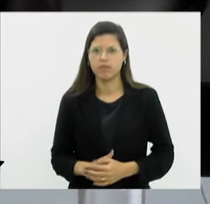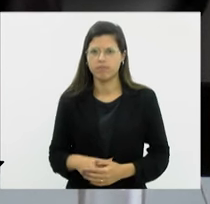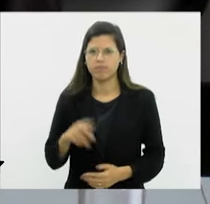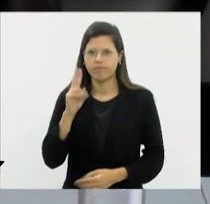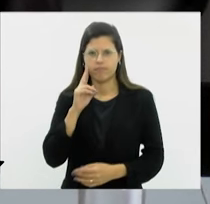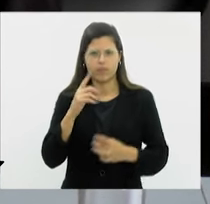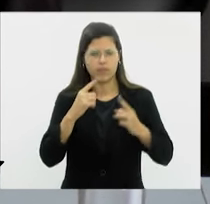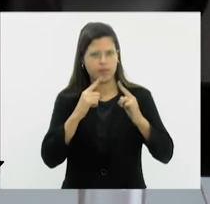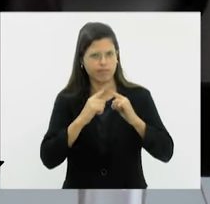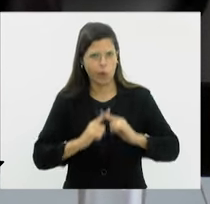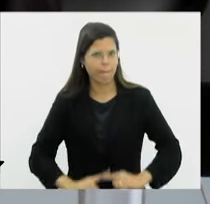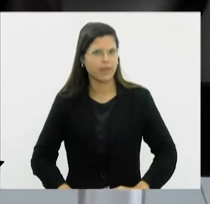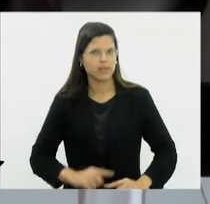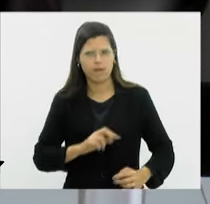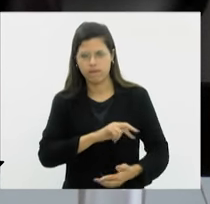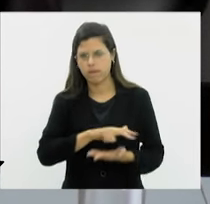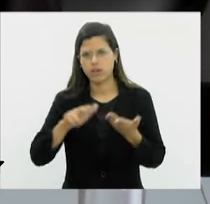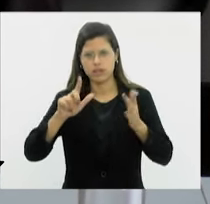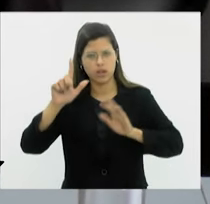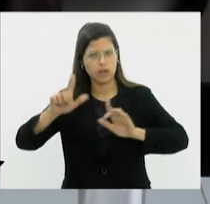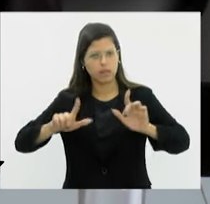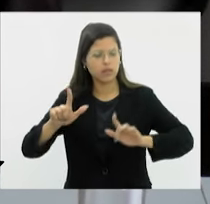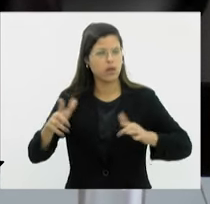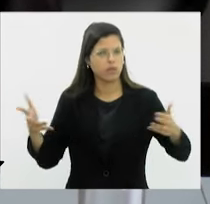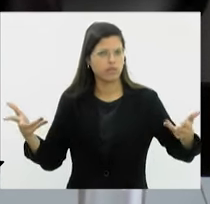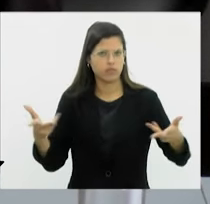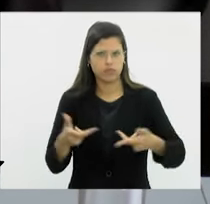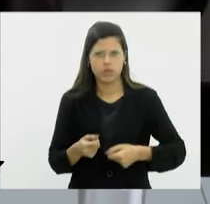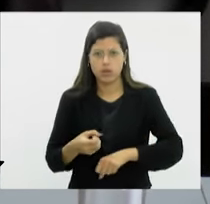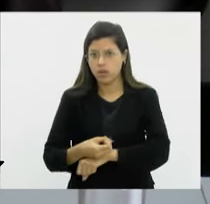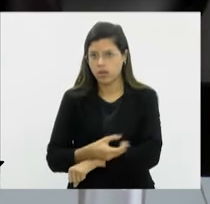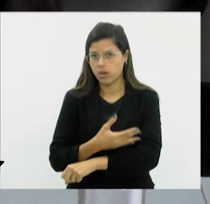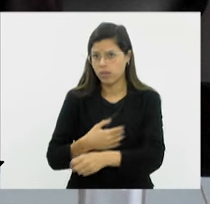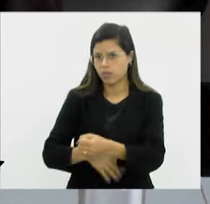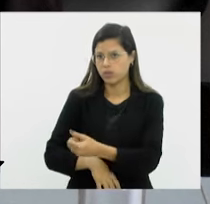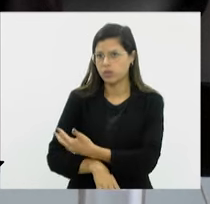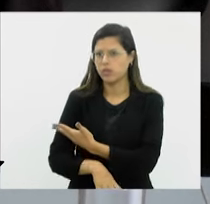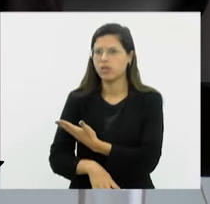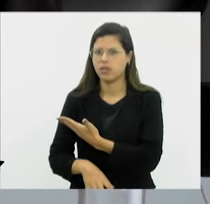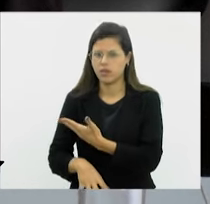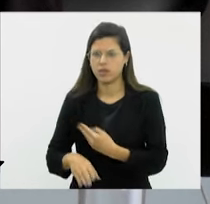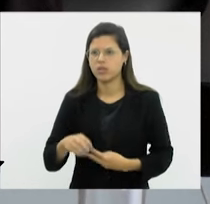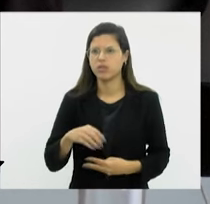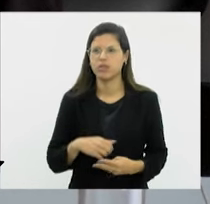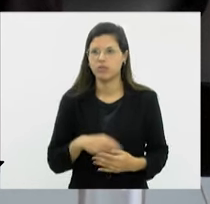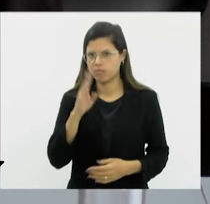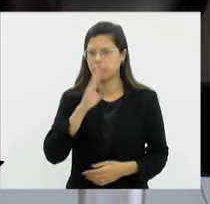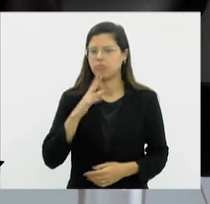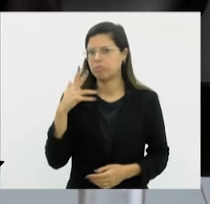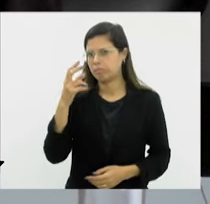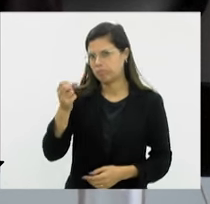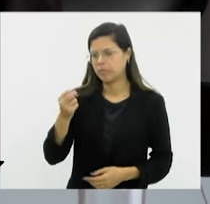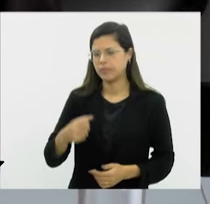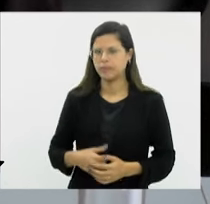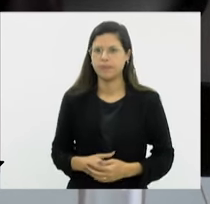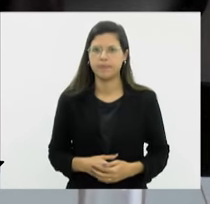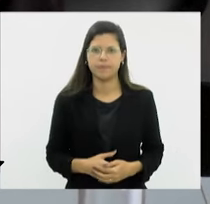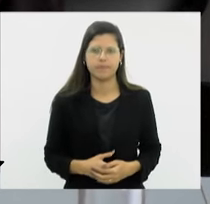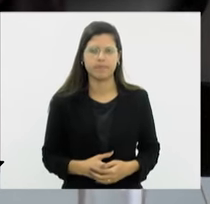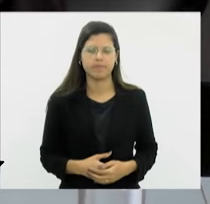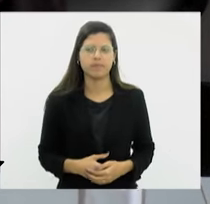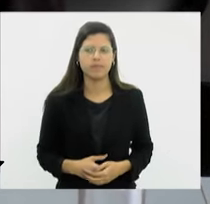televisão absolutamente fantásticas e emocionantes. O Brasil é uma potência. Só fazer o registro. Mas